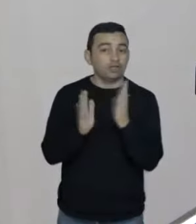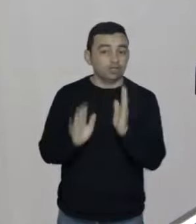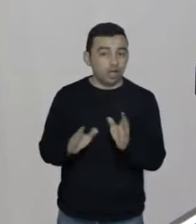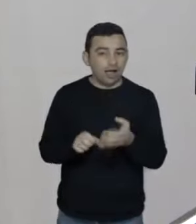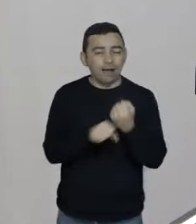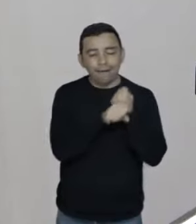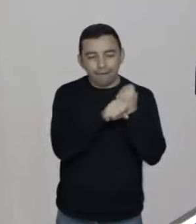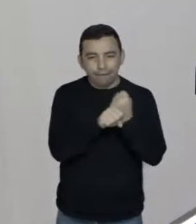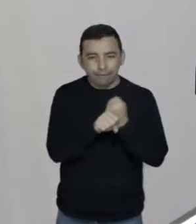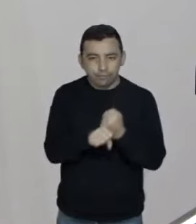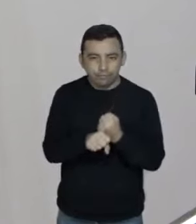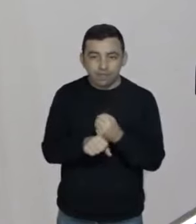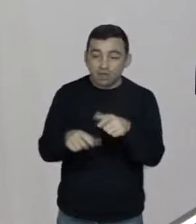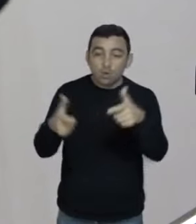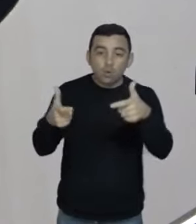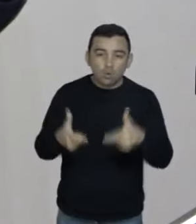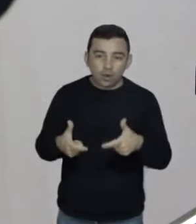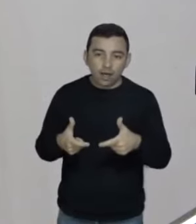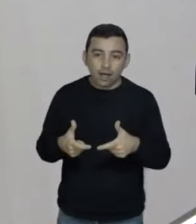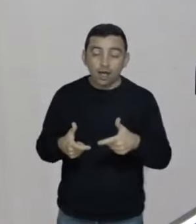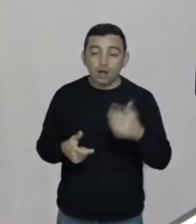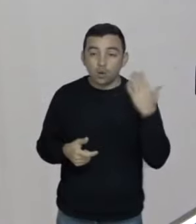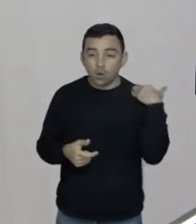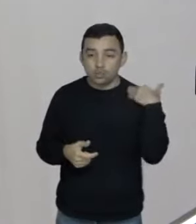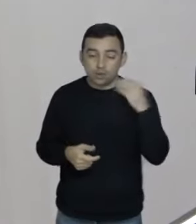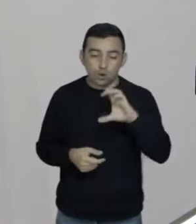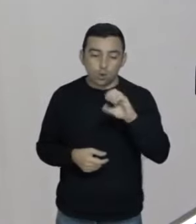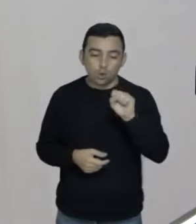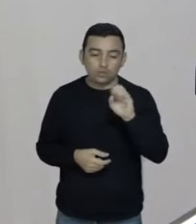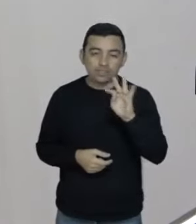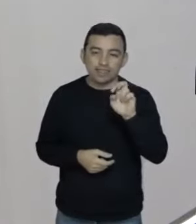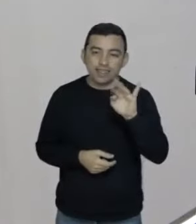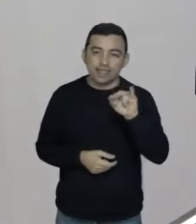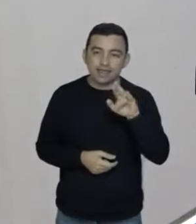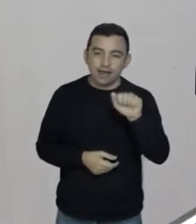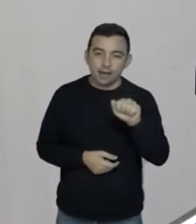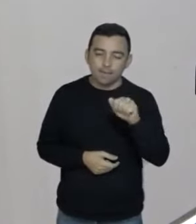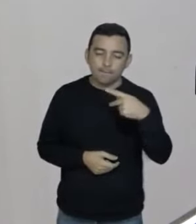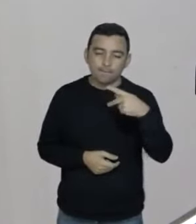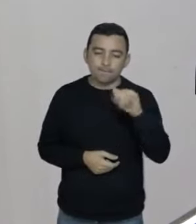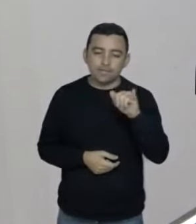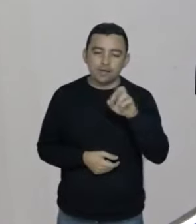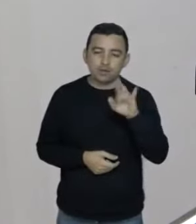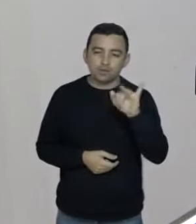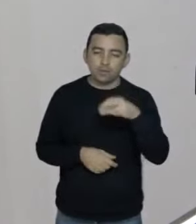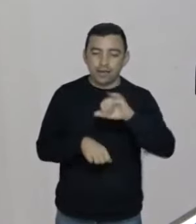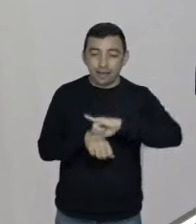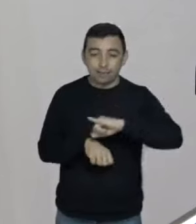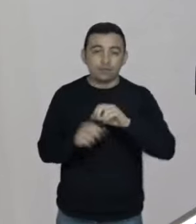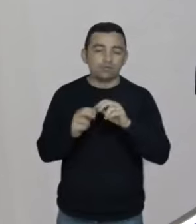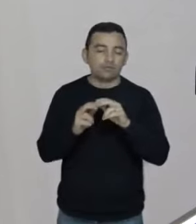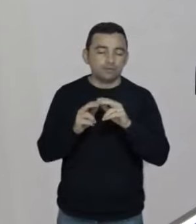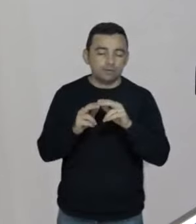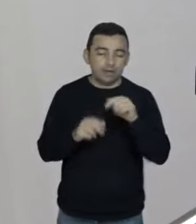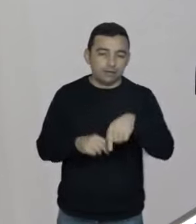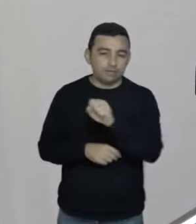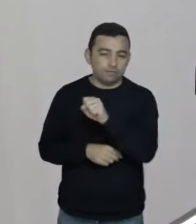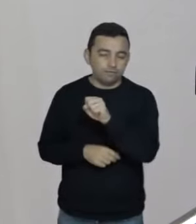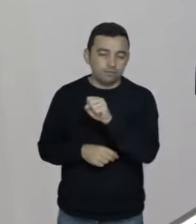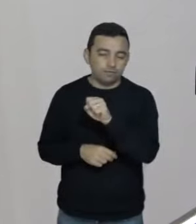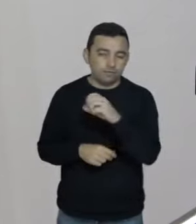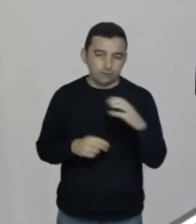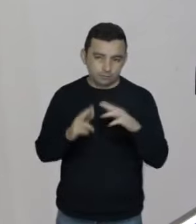anos inclusive localizada no bairro da Costeira do pirajubaé aqui na capital Catarinense em Florianópolis nós